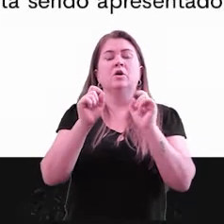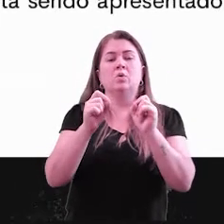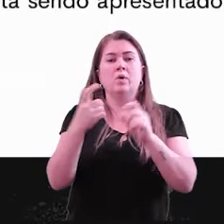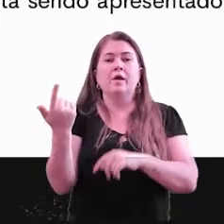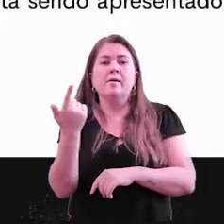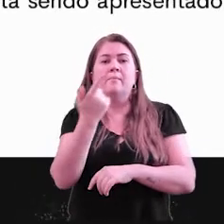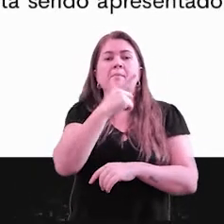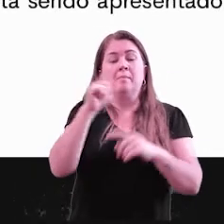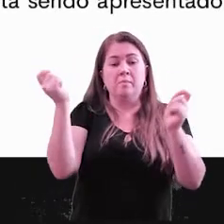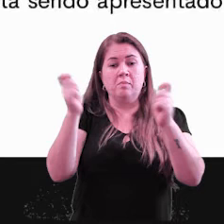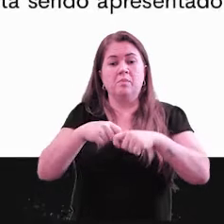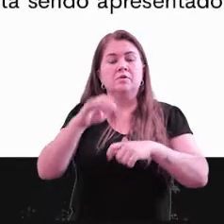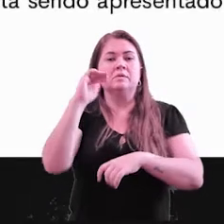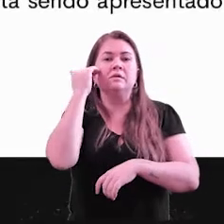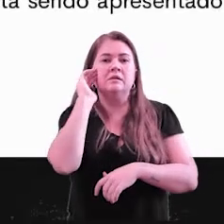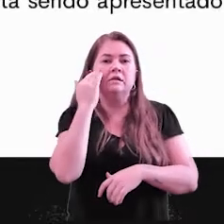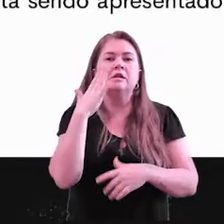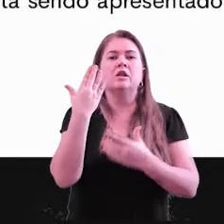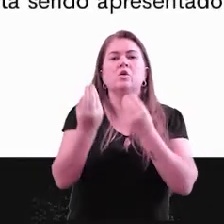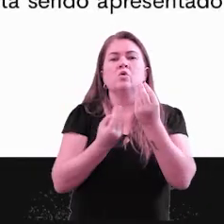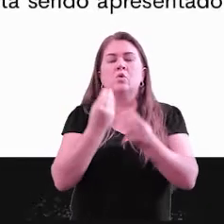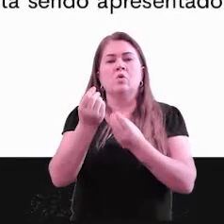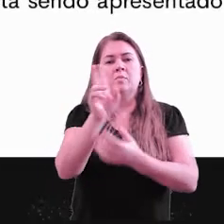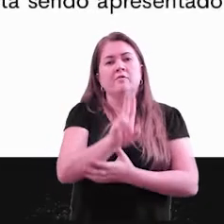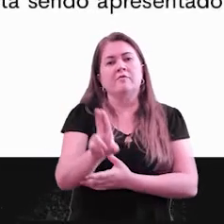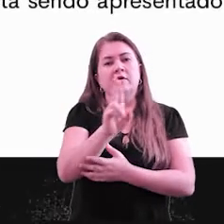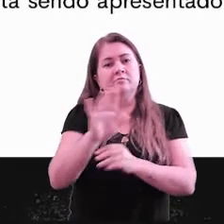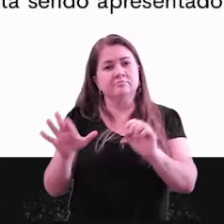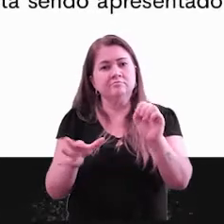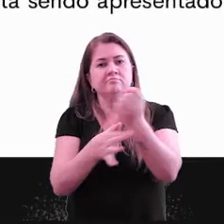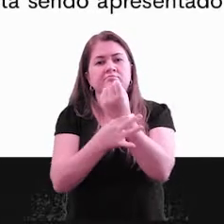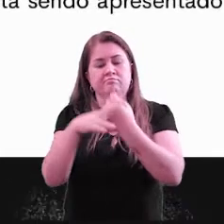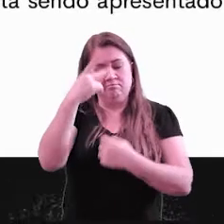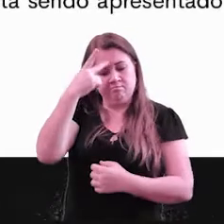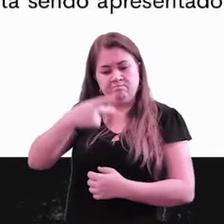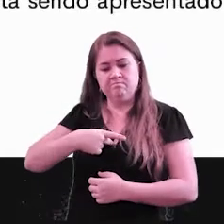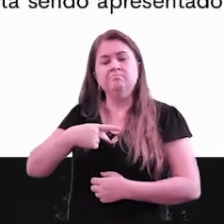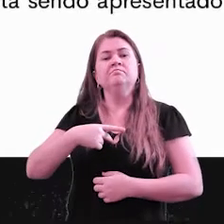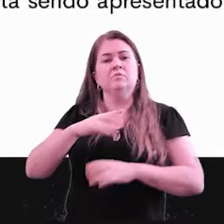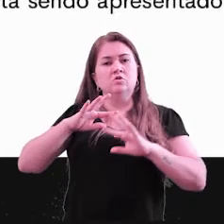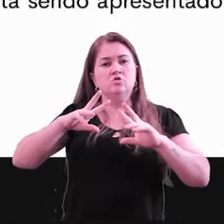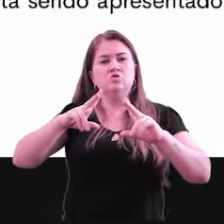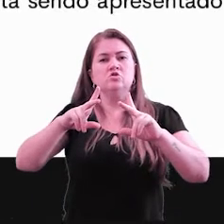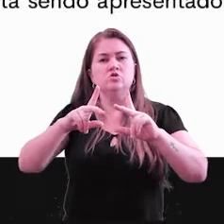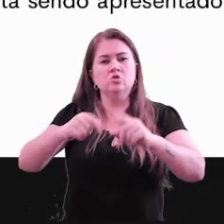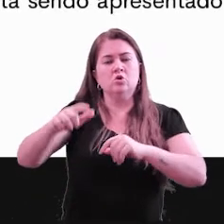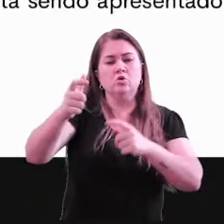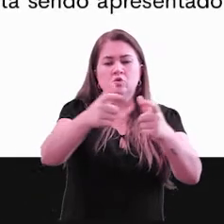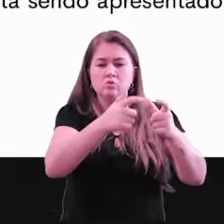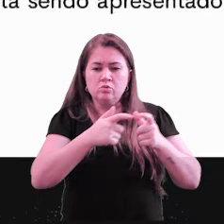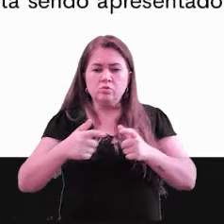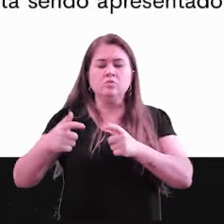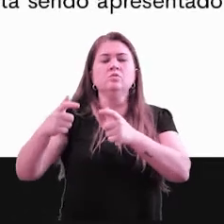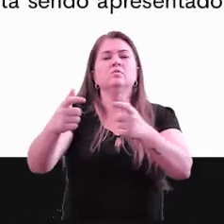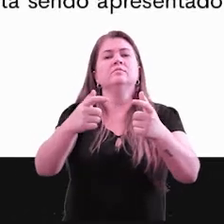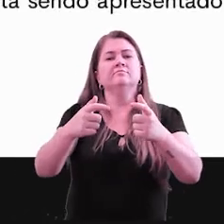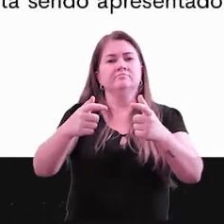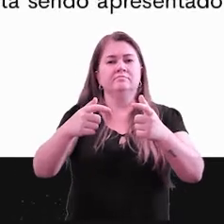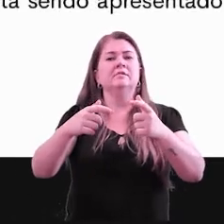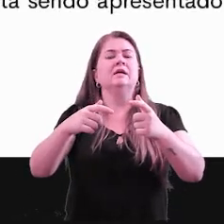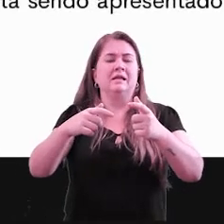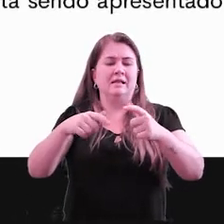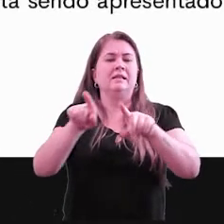com segurança e autonomia de edificações, espaços, mobiliário, equipamento urbano e